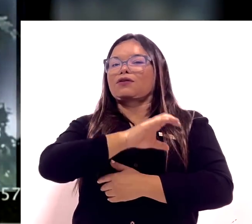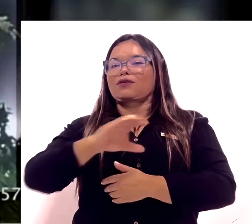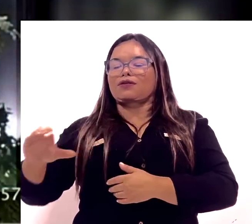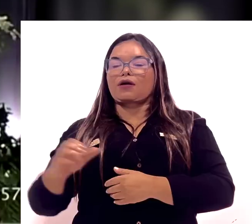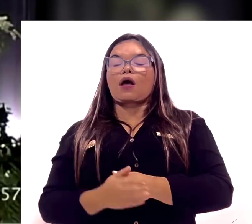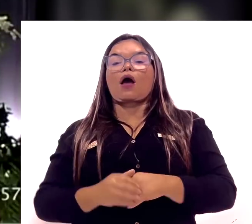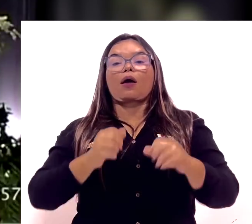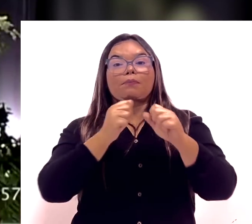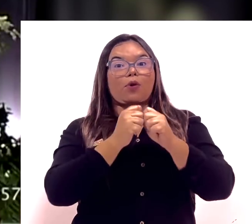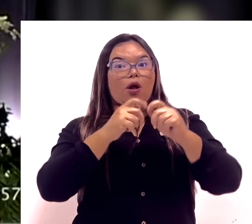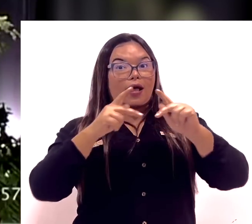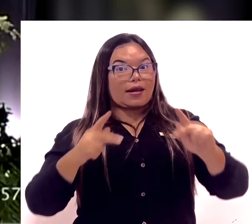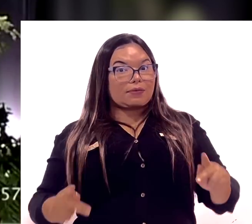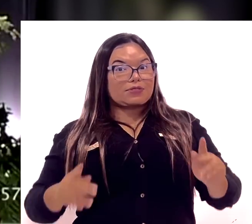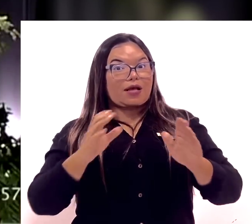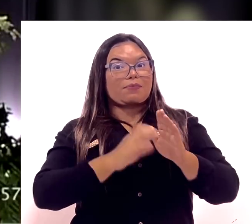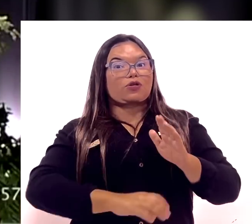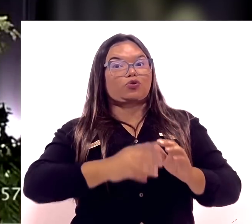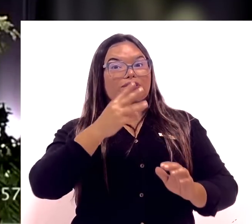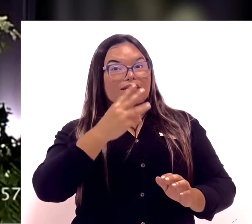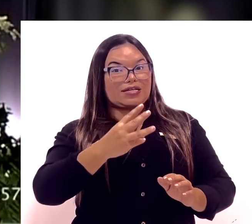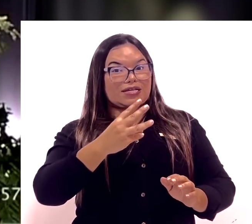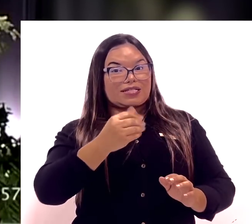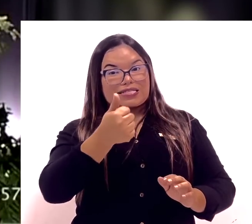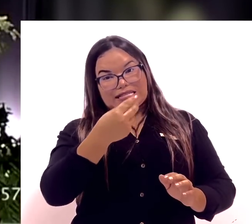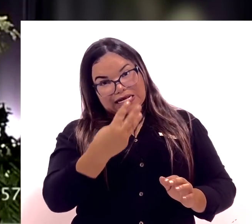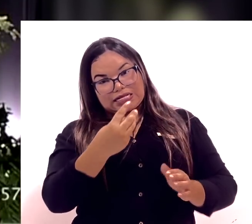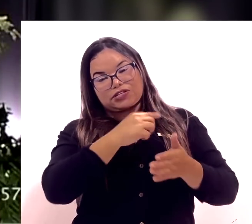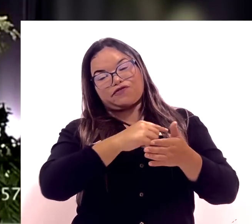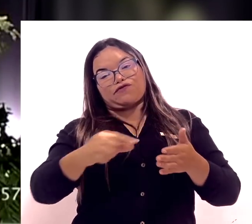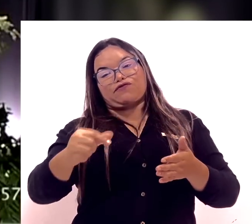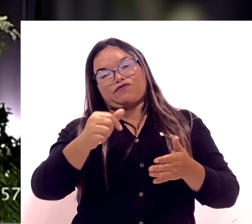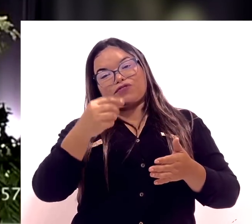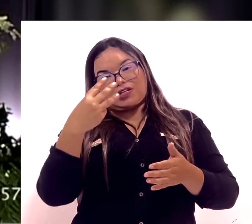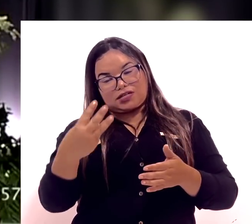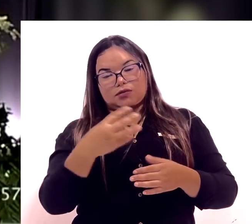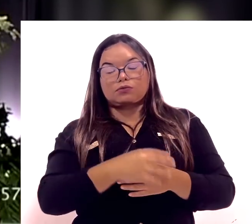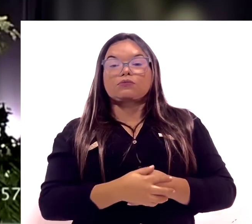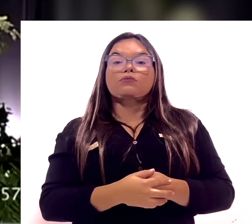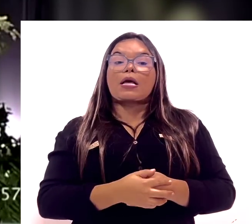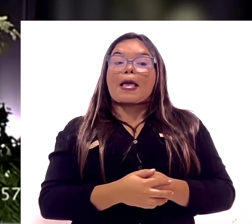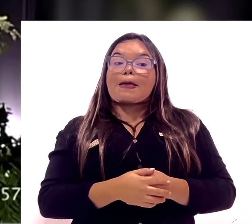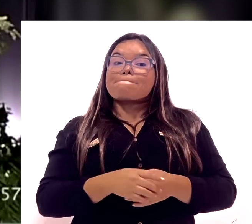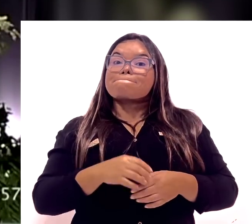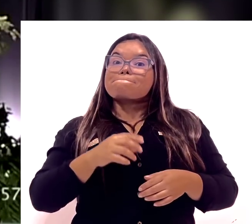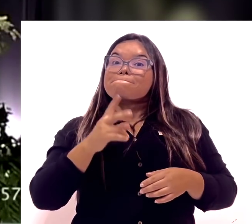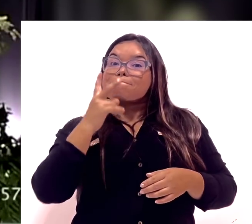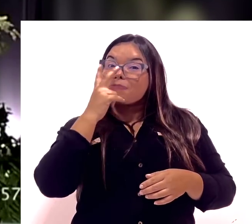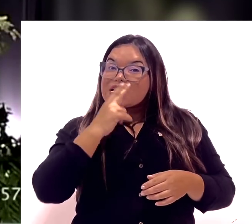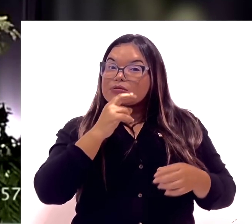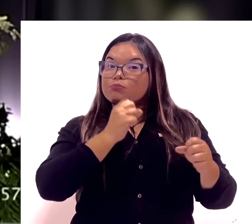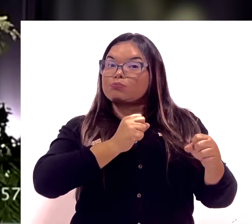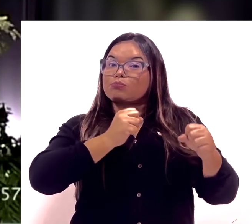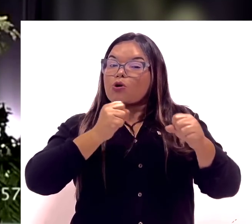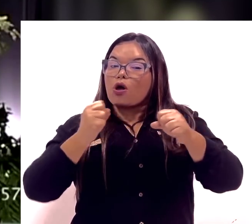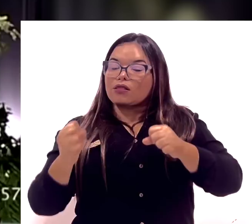Portanto, este mesmo poder que governou sobre os santos por 1260 dias, recebe uma ferida mortal